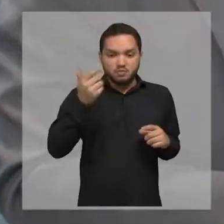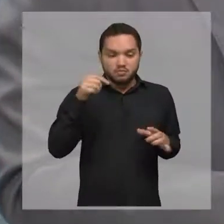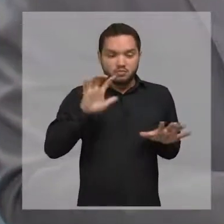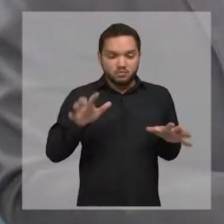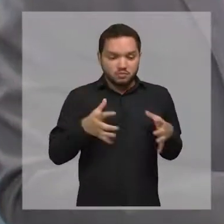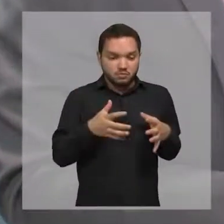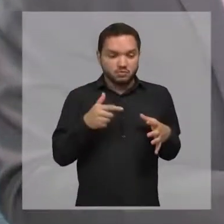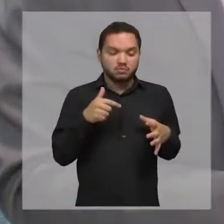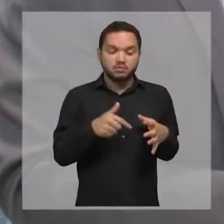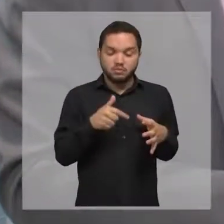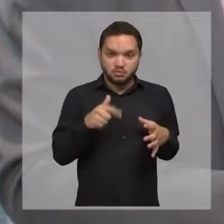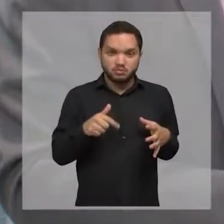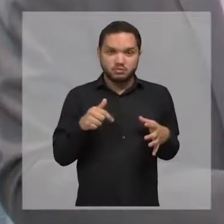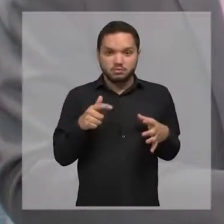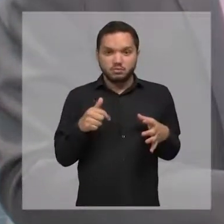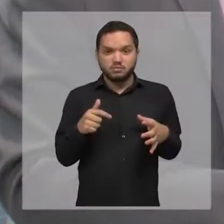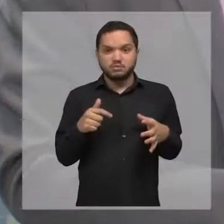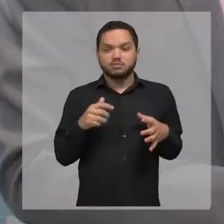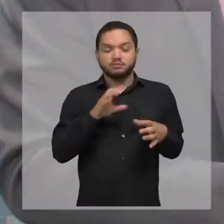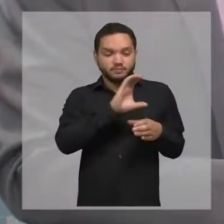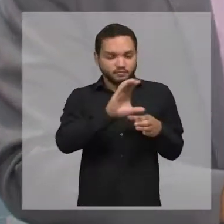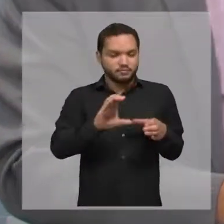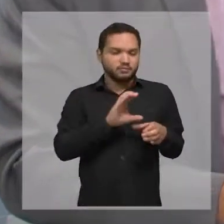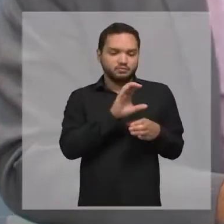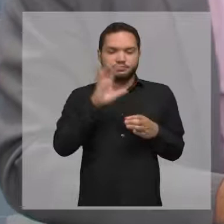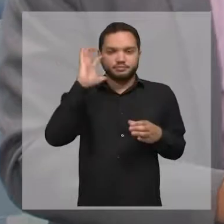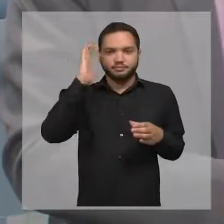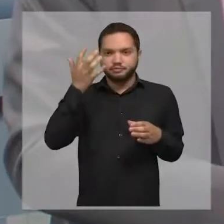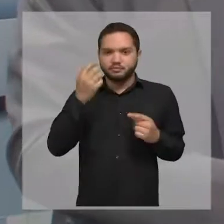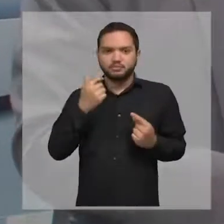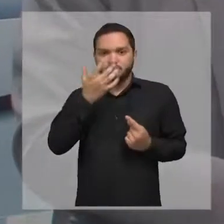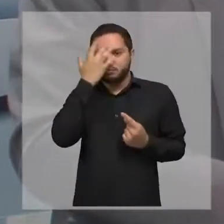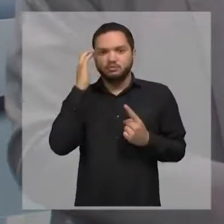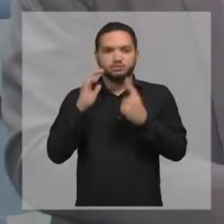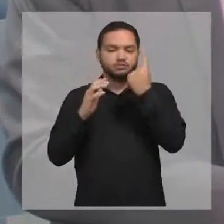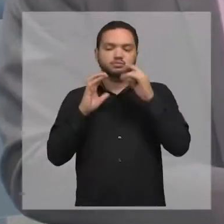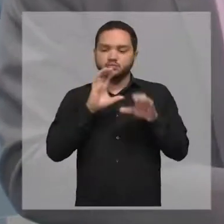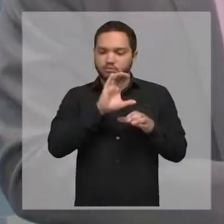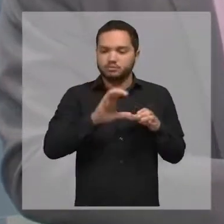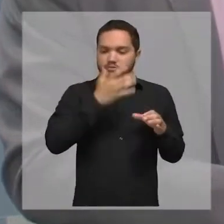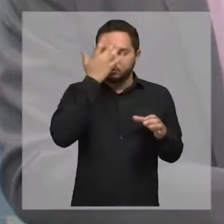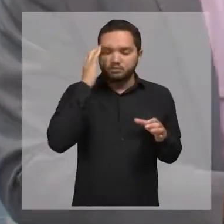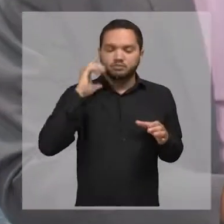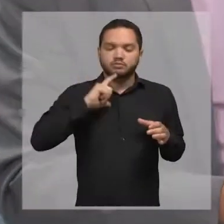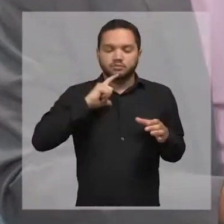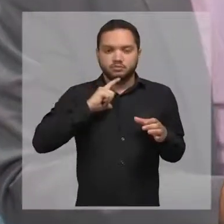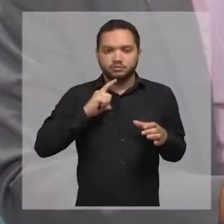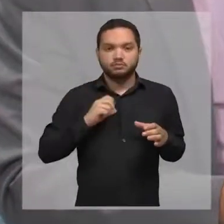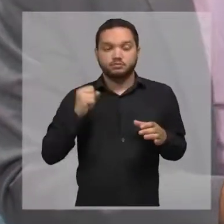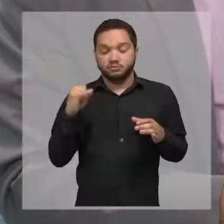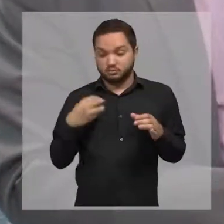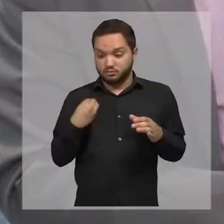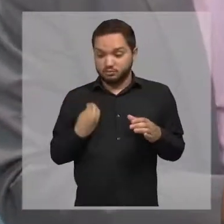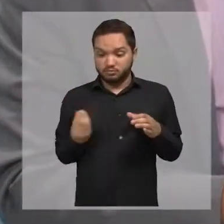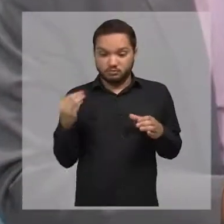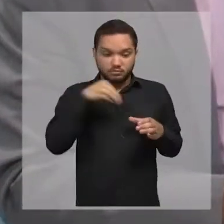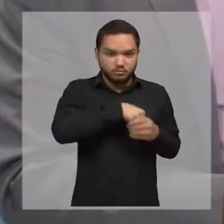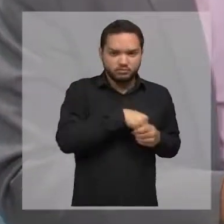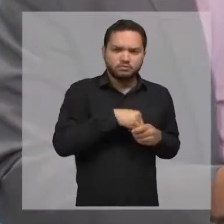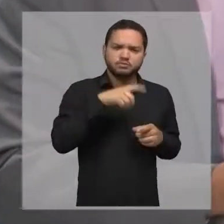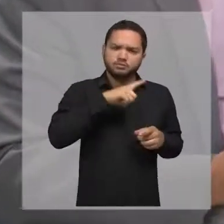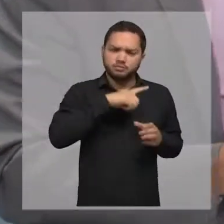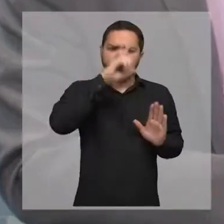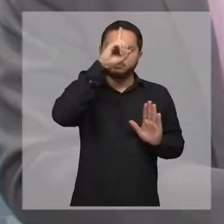sair daquela comissão será uma decisão colegiada, não será uma decisão individual. E se ele faz parte daquele